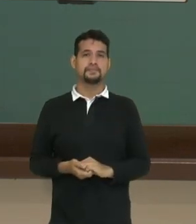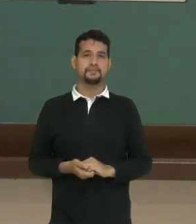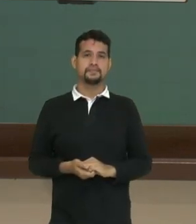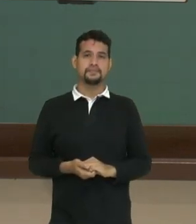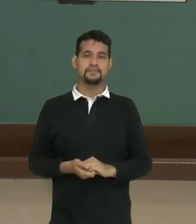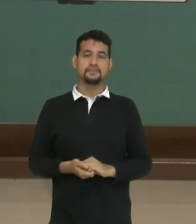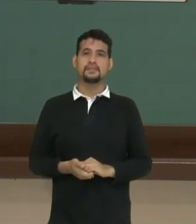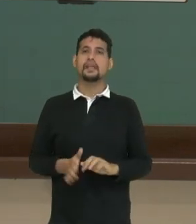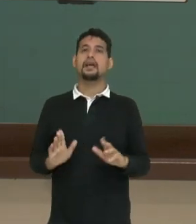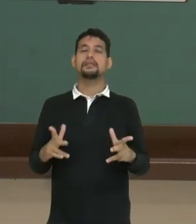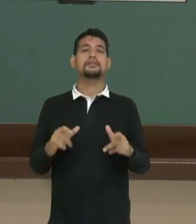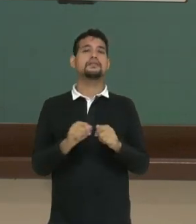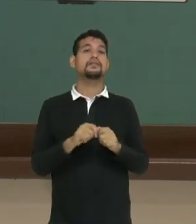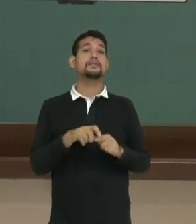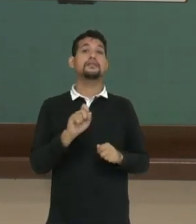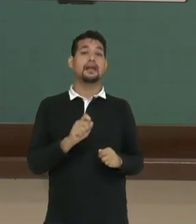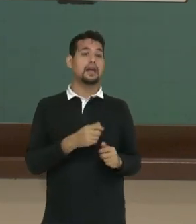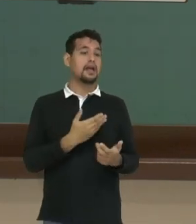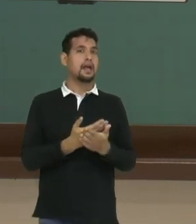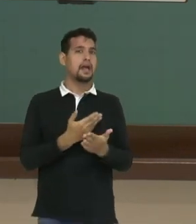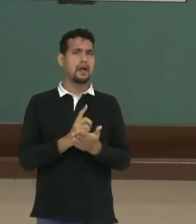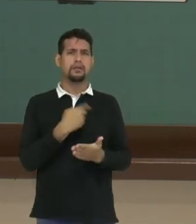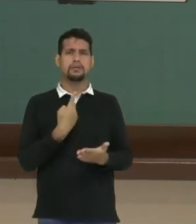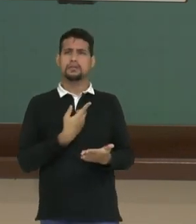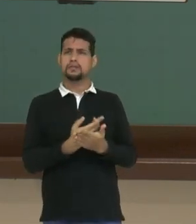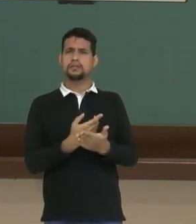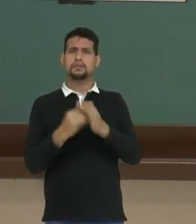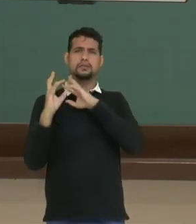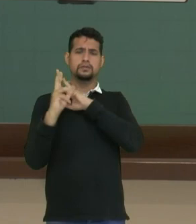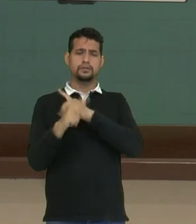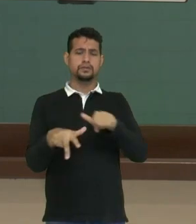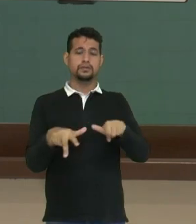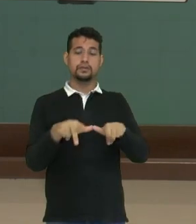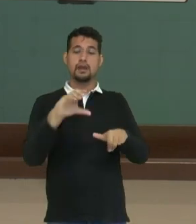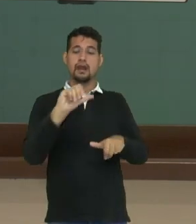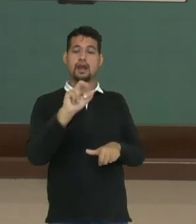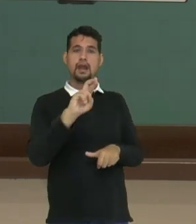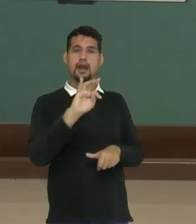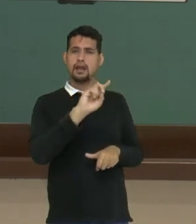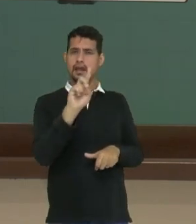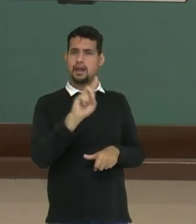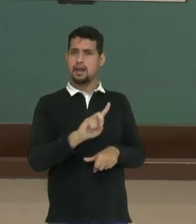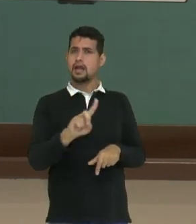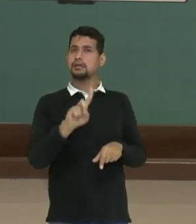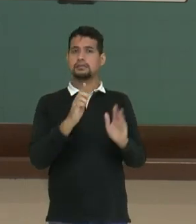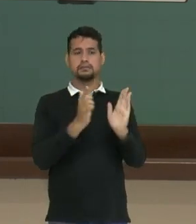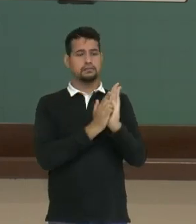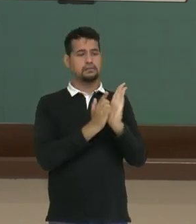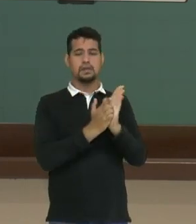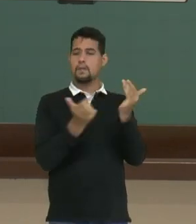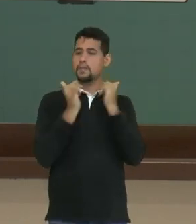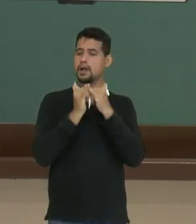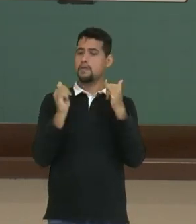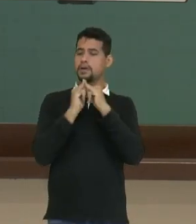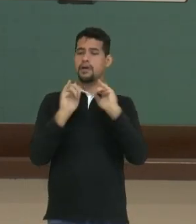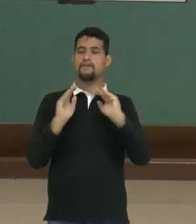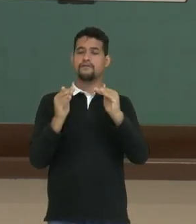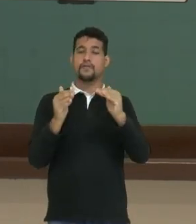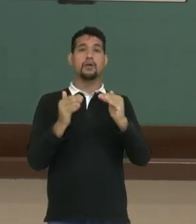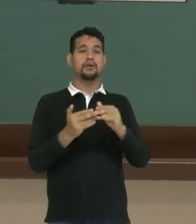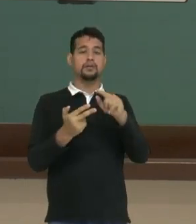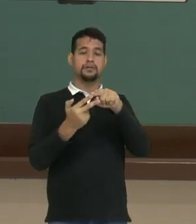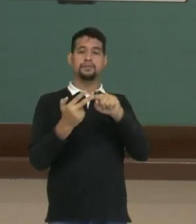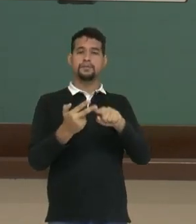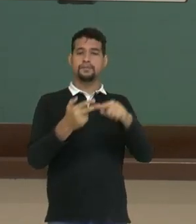Então, vamos retomar aqui. Nesta aula nós estudamos o gênero textual cartaz de campanha, com destaque para a análise de dois de